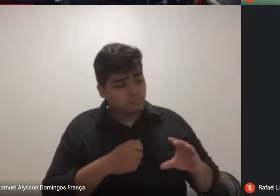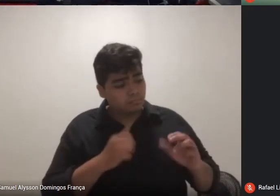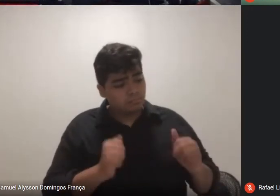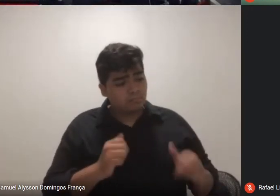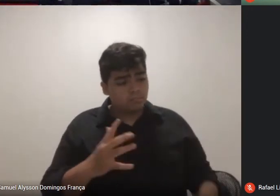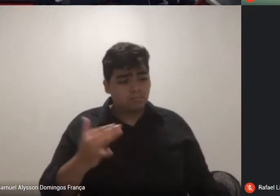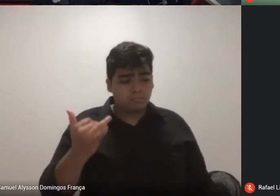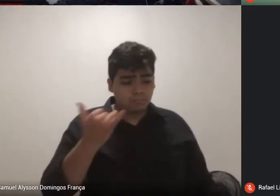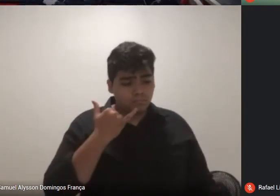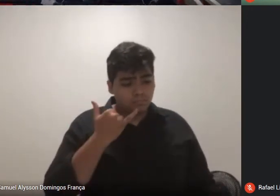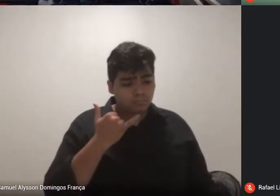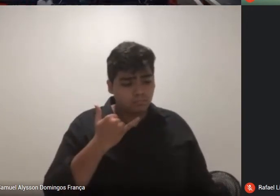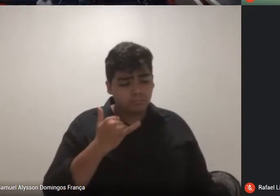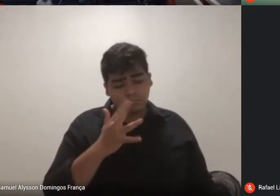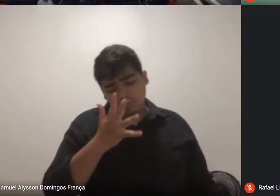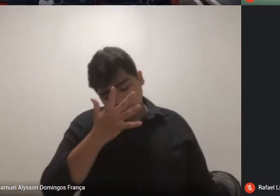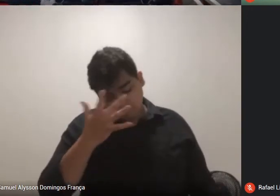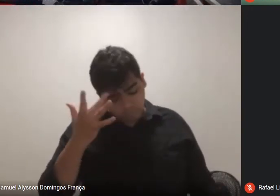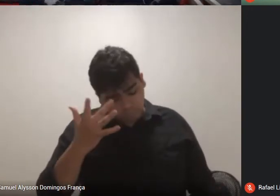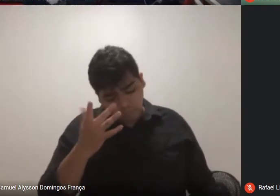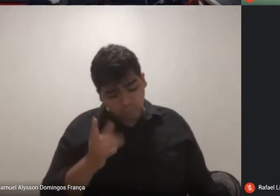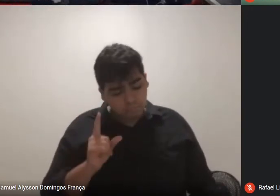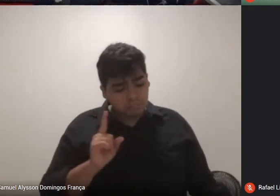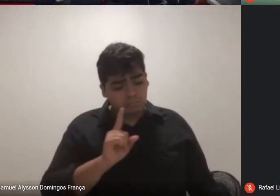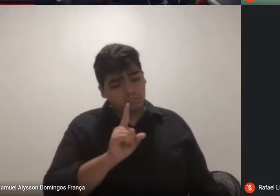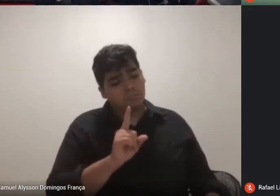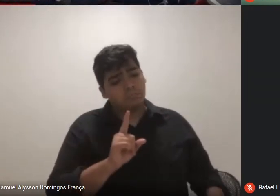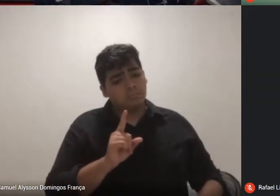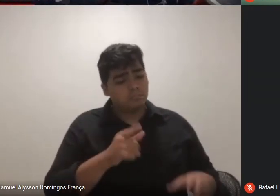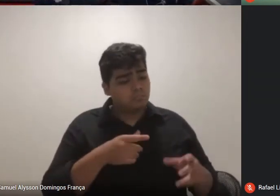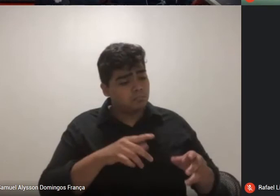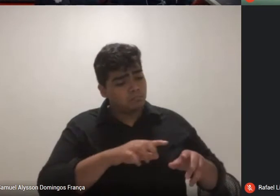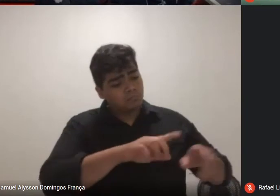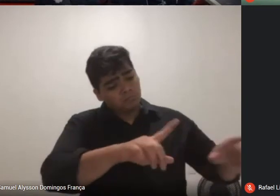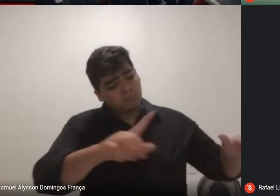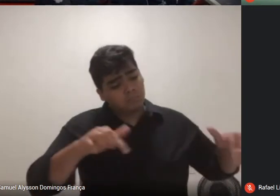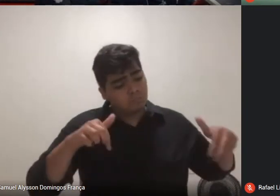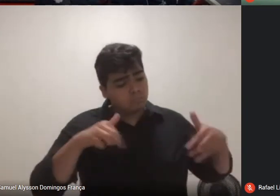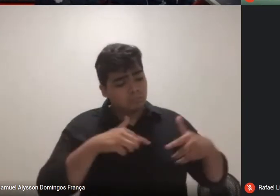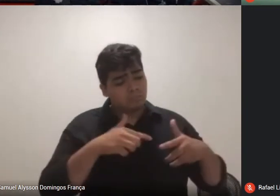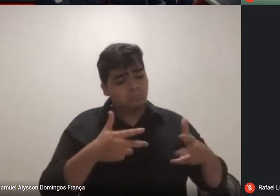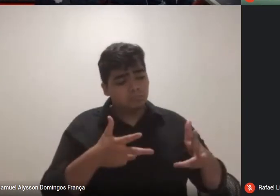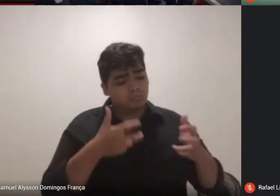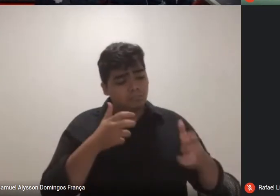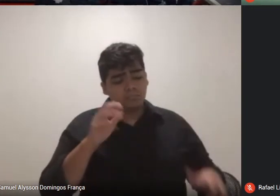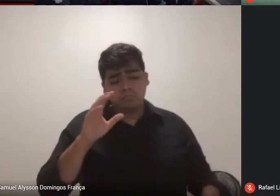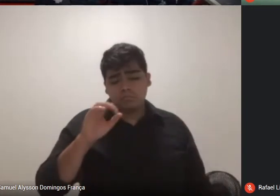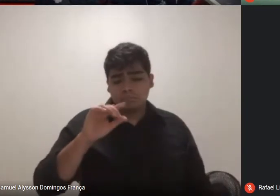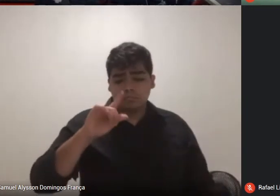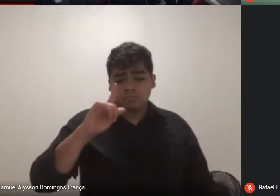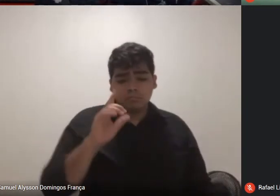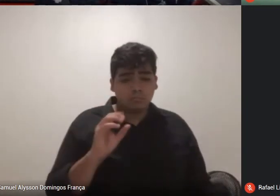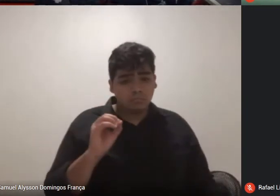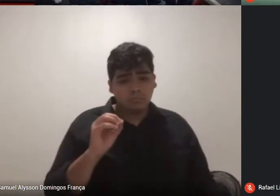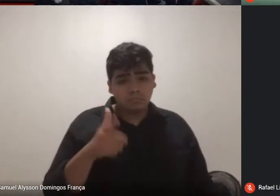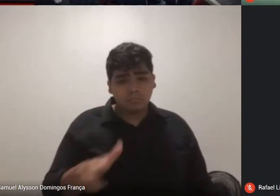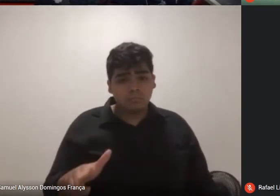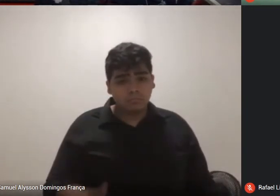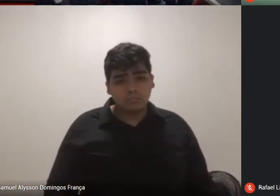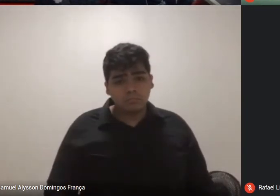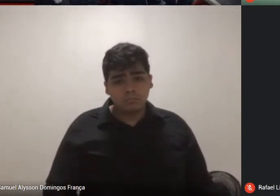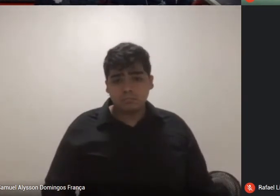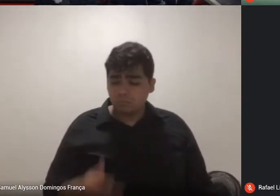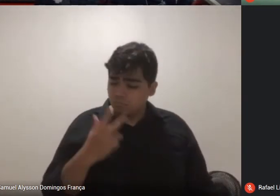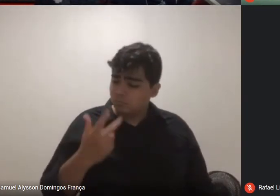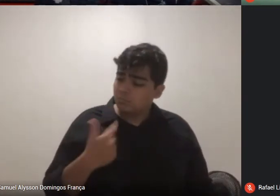ele também, a pessoa chegar de frente a um terreno, verificar o código referente àquele espaço, e dizer,